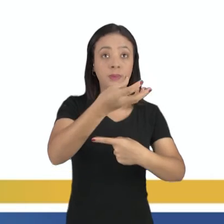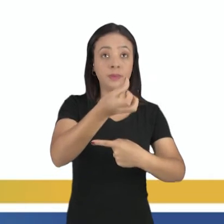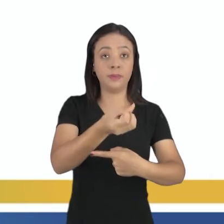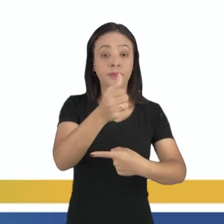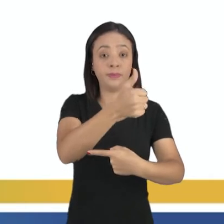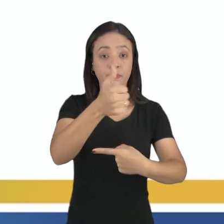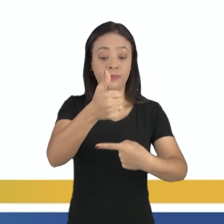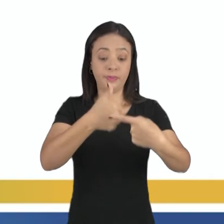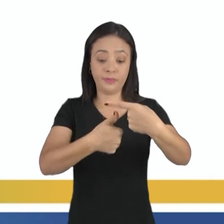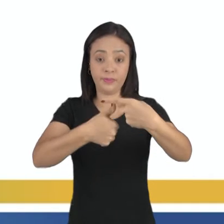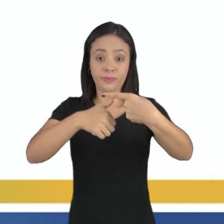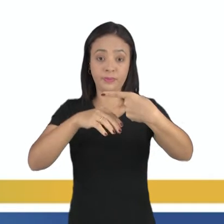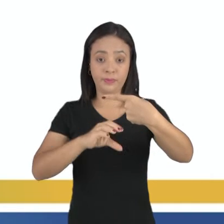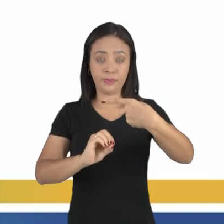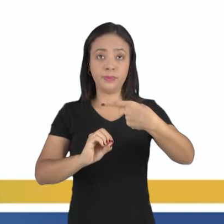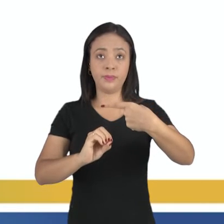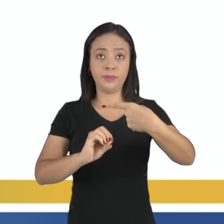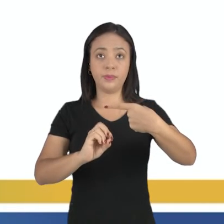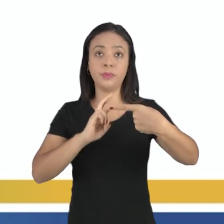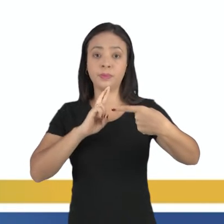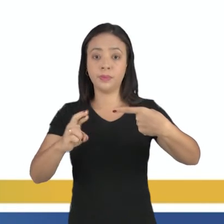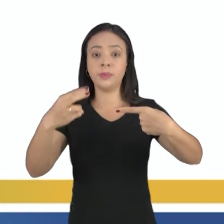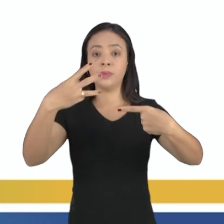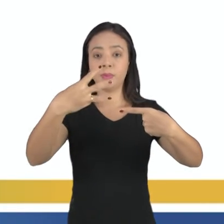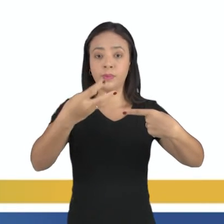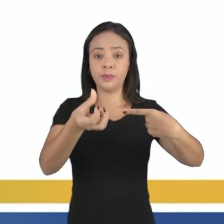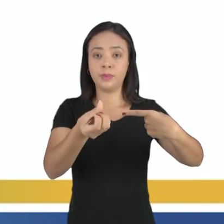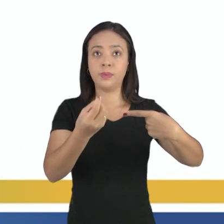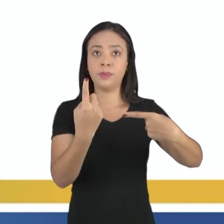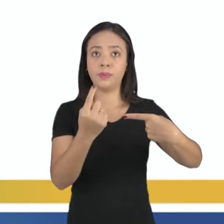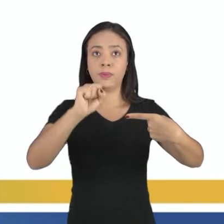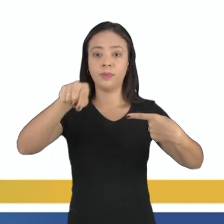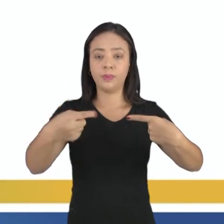3.611, dividindo esse valor para 10, temos